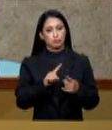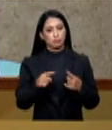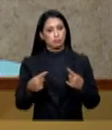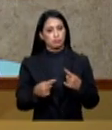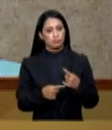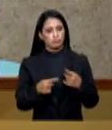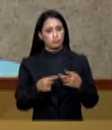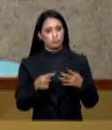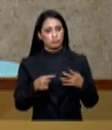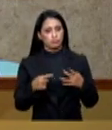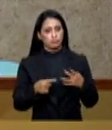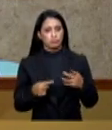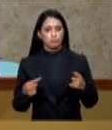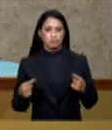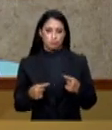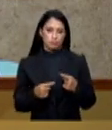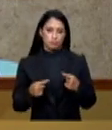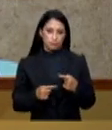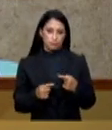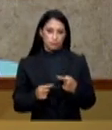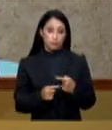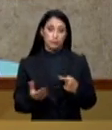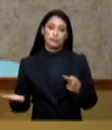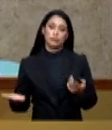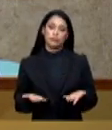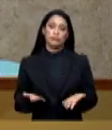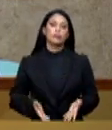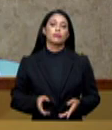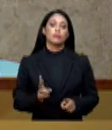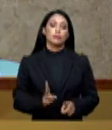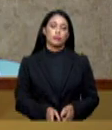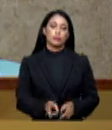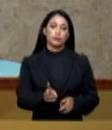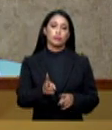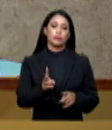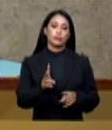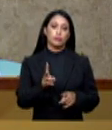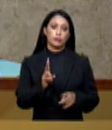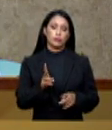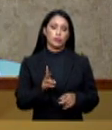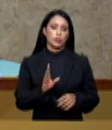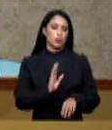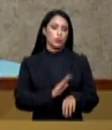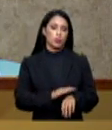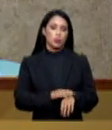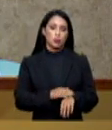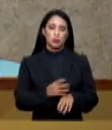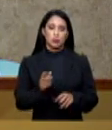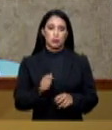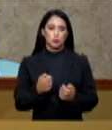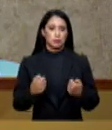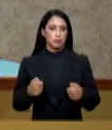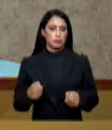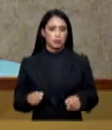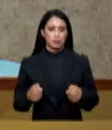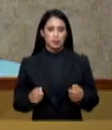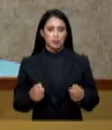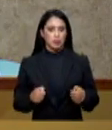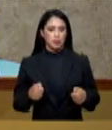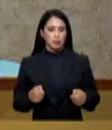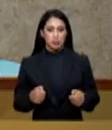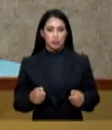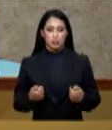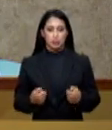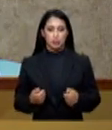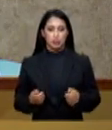Pontos de convergência e agora disporá do tempo hoje mental normal de